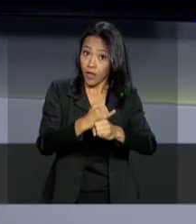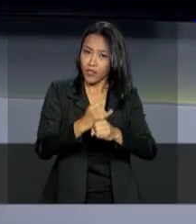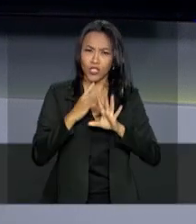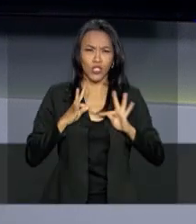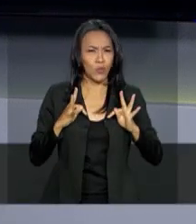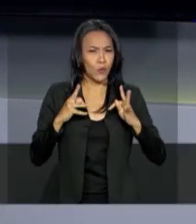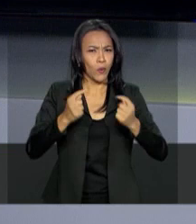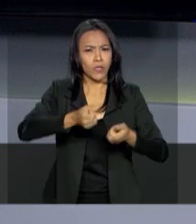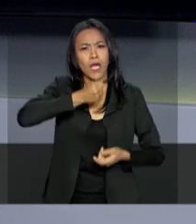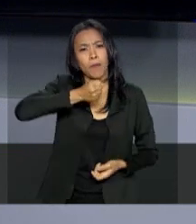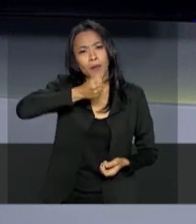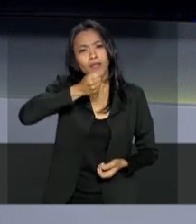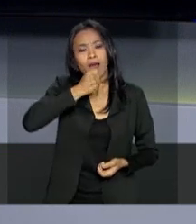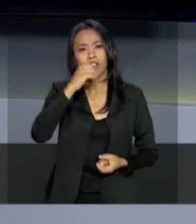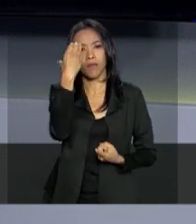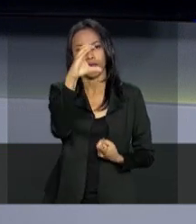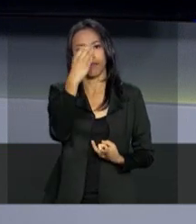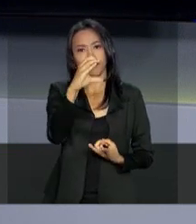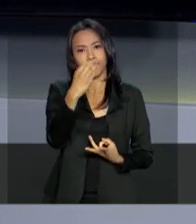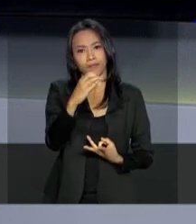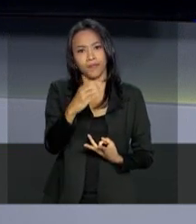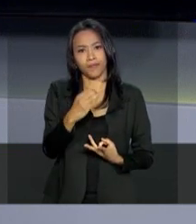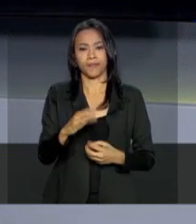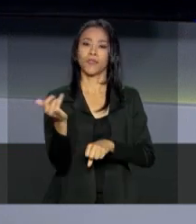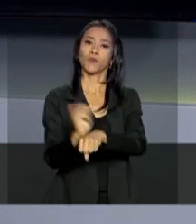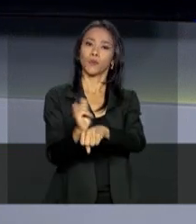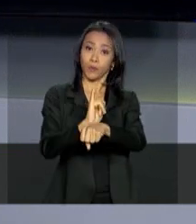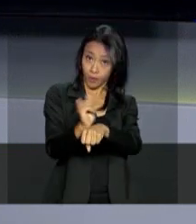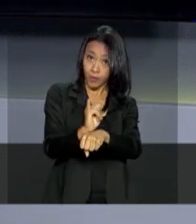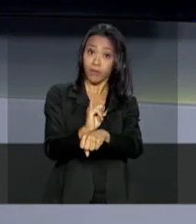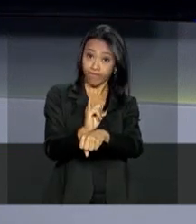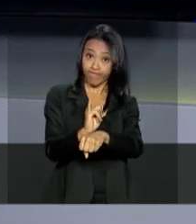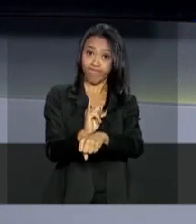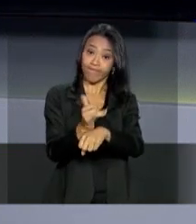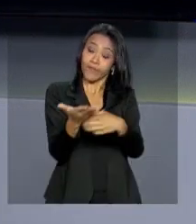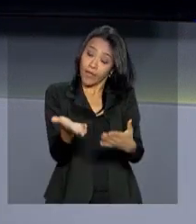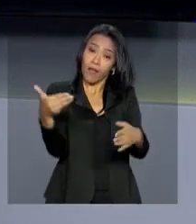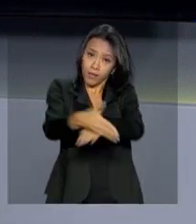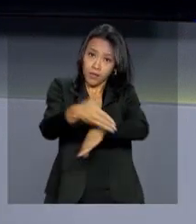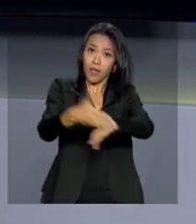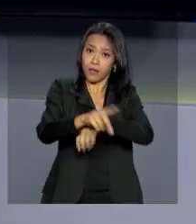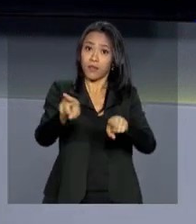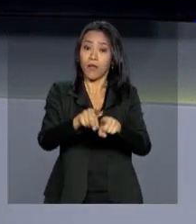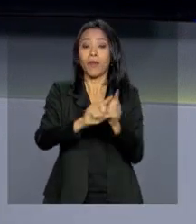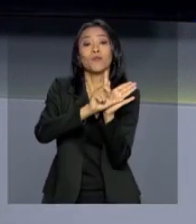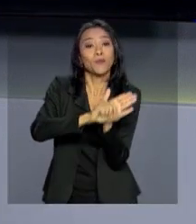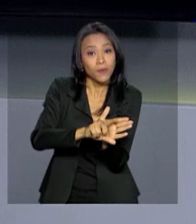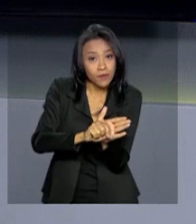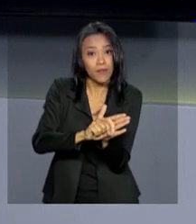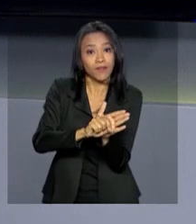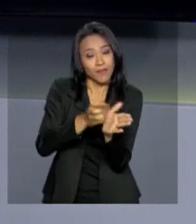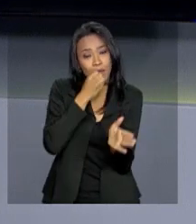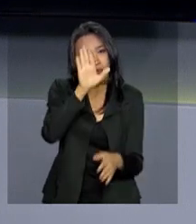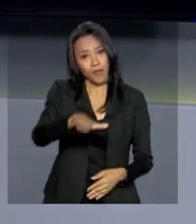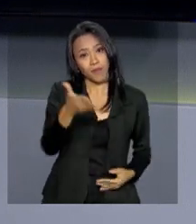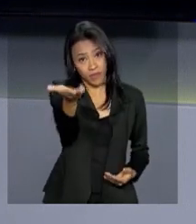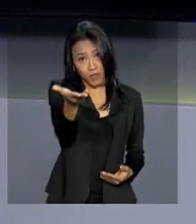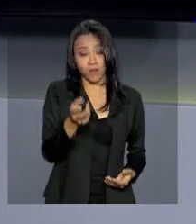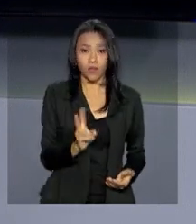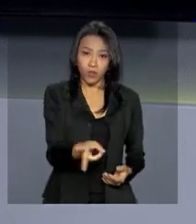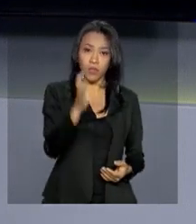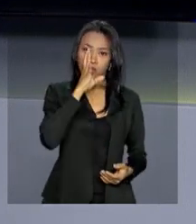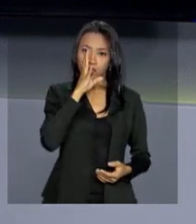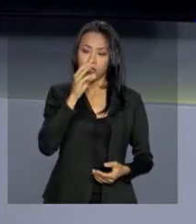todas as reportagens estão disponíveis em nosso canal no youtube acesse também o nosso perfil no twitter uma boa tarde pra você